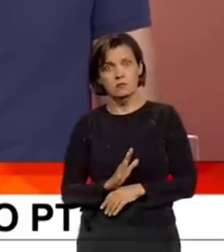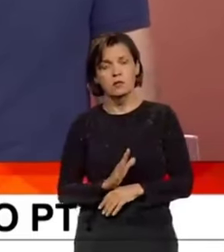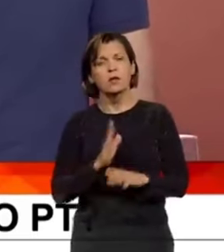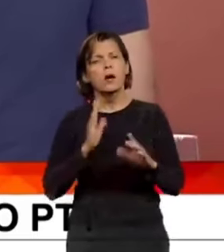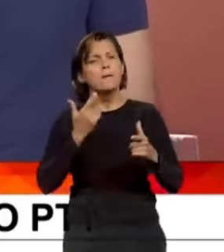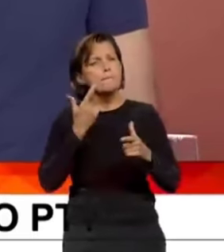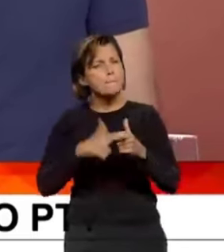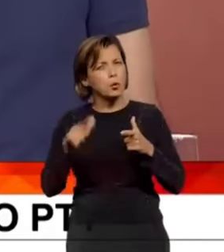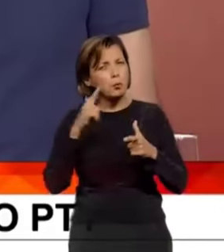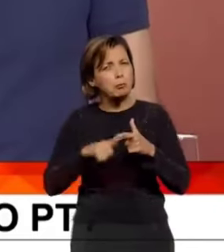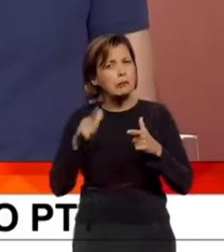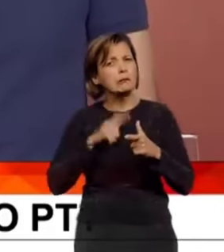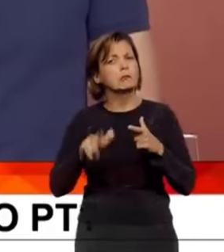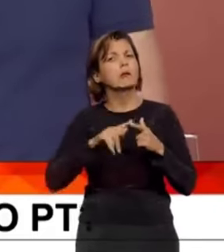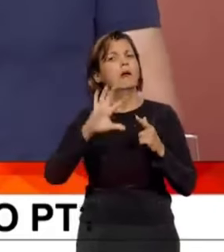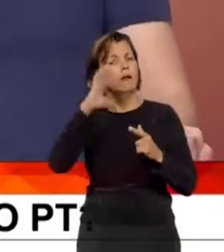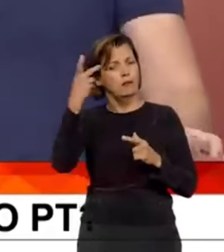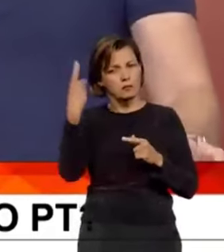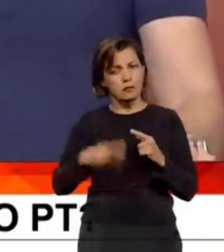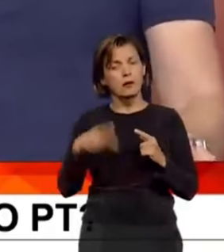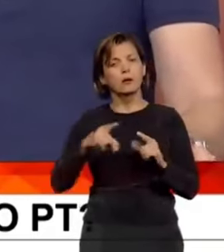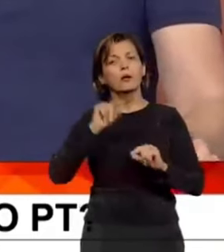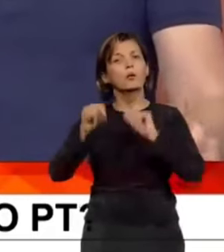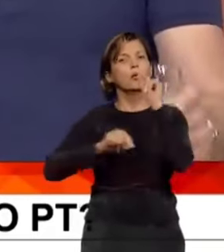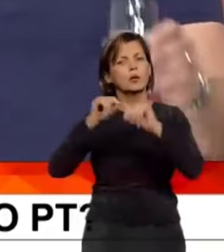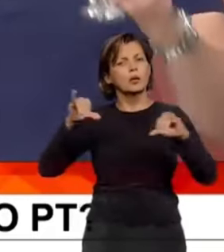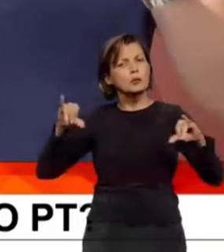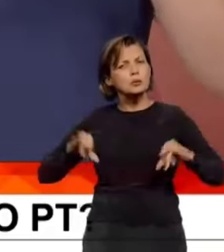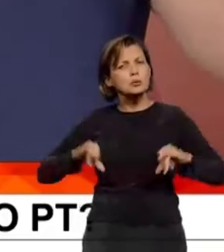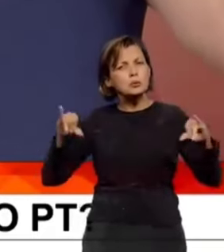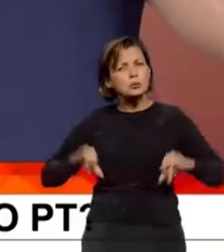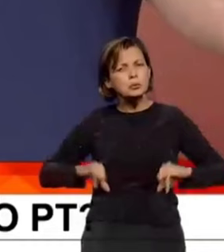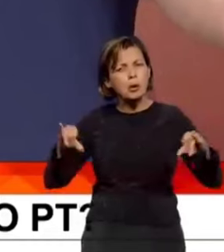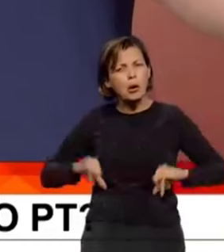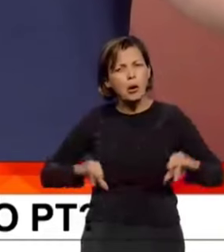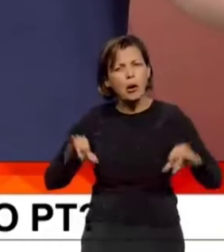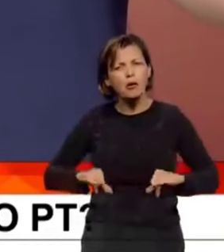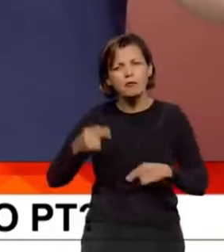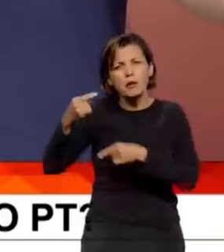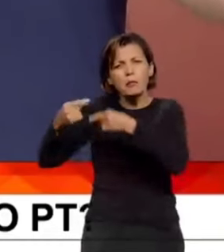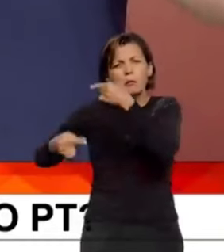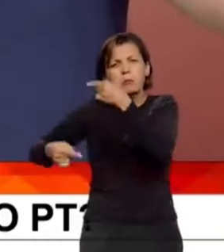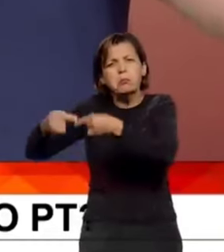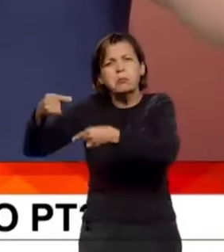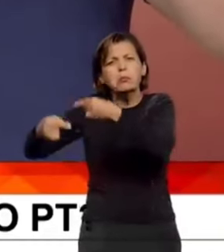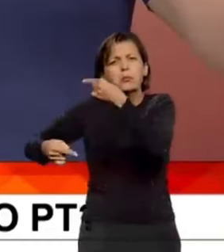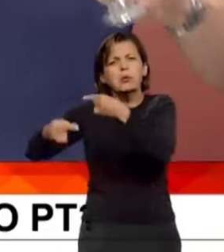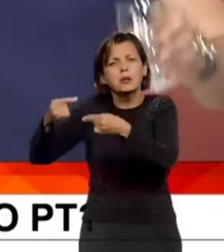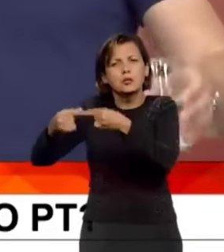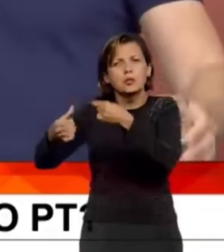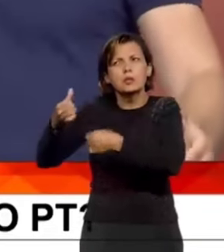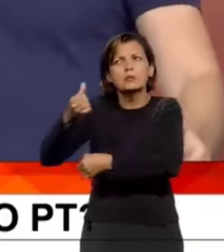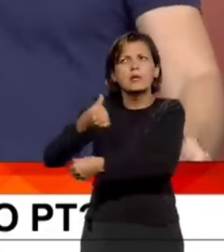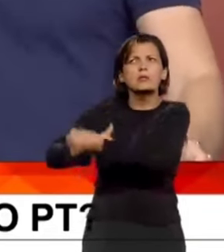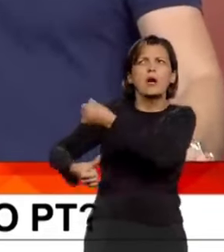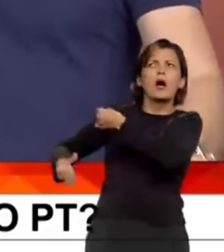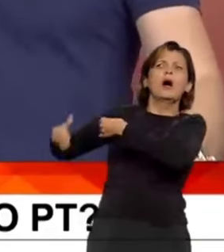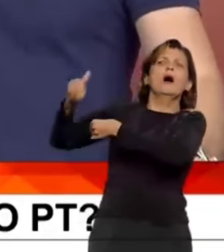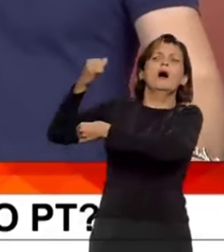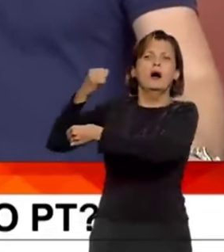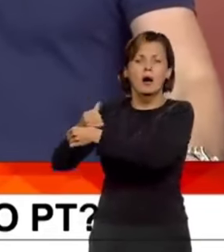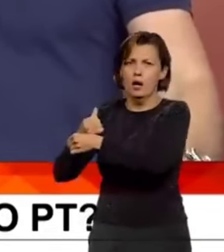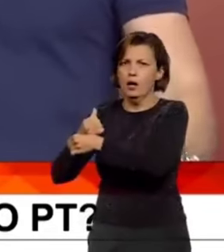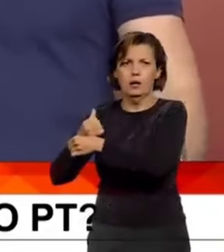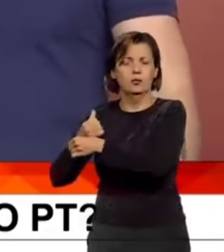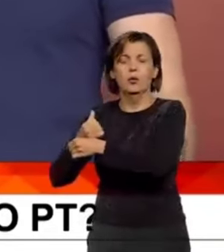Brasil passa por um momento atípico o Brasil não sofreu crise política há seis anos atrás